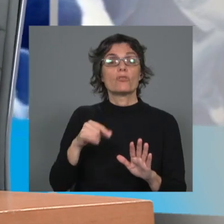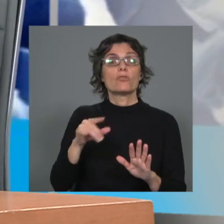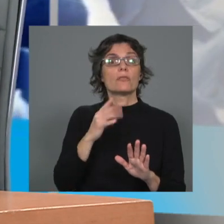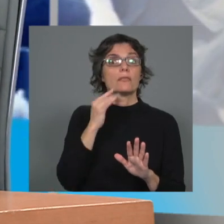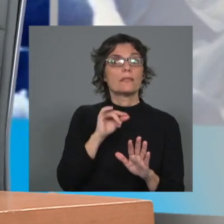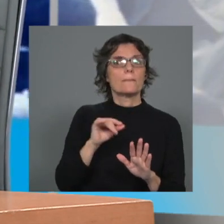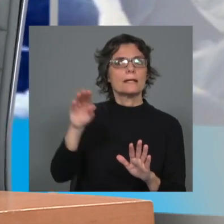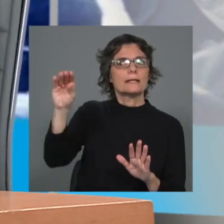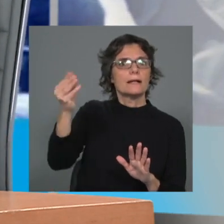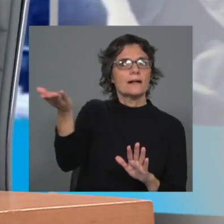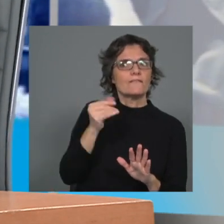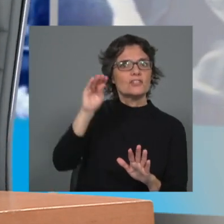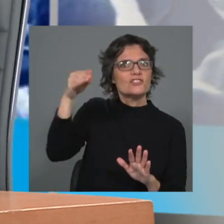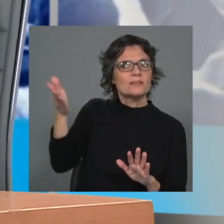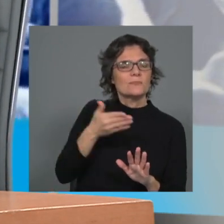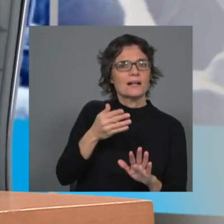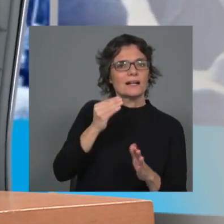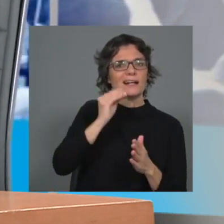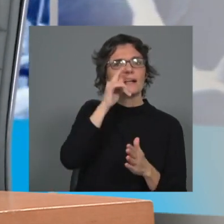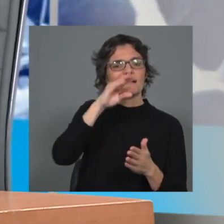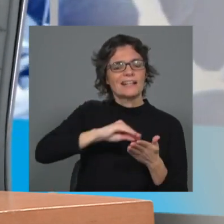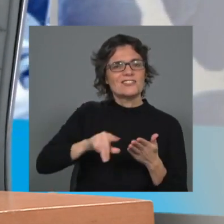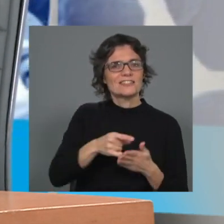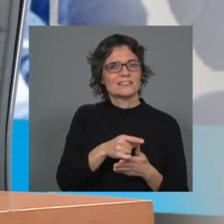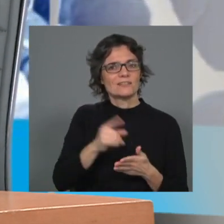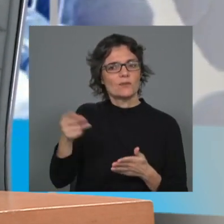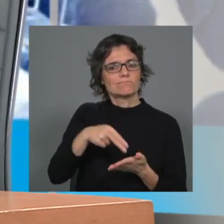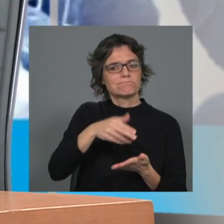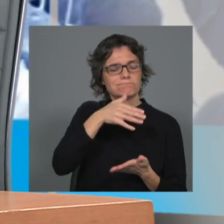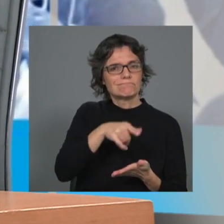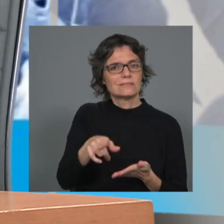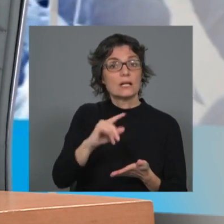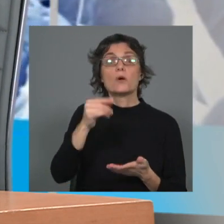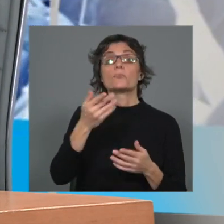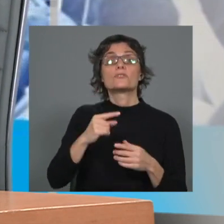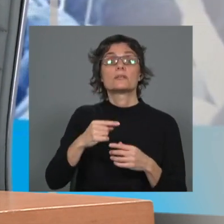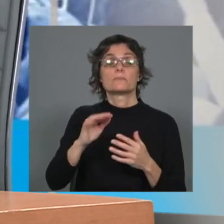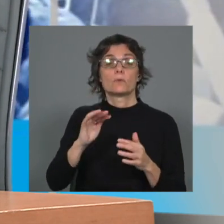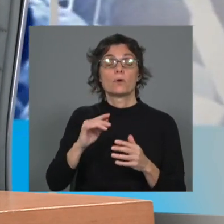os próprios autores dos livros para estarem presentes. E, por exemplo, na próxima sessão,